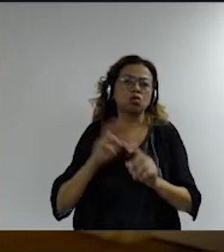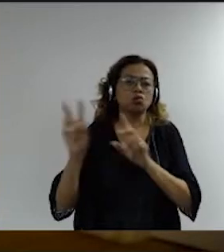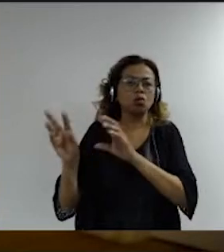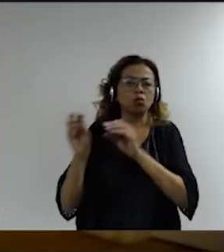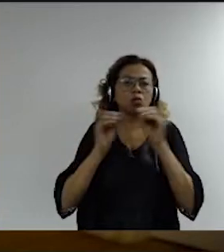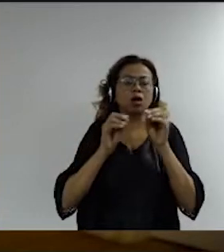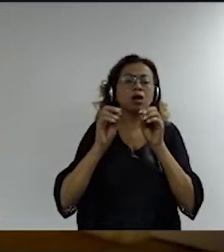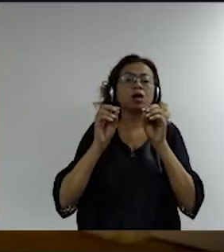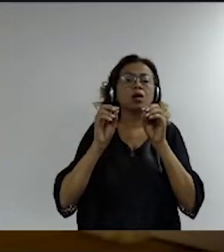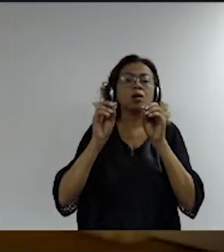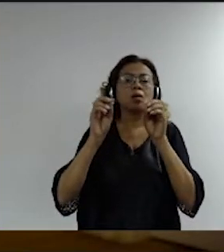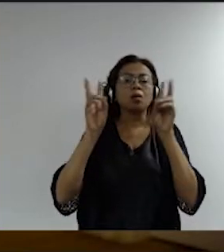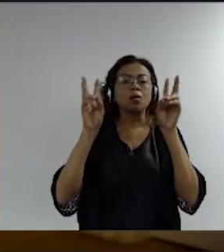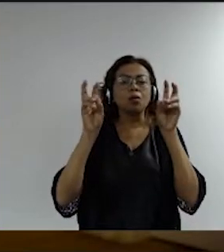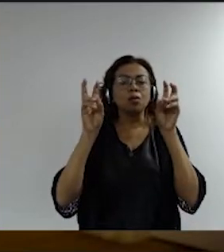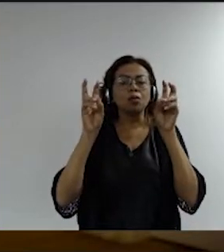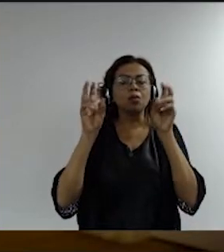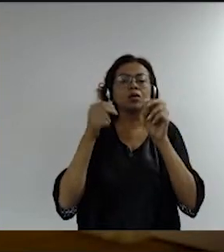palavras,